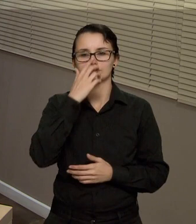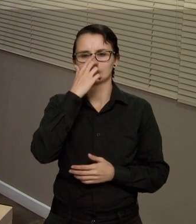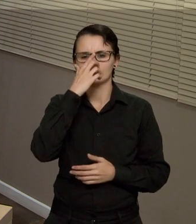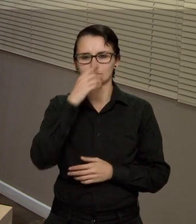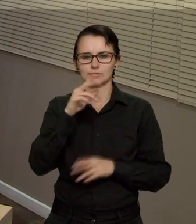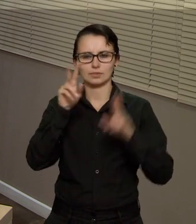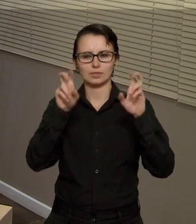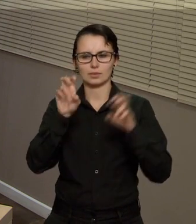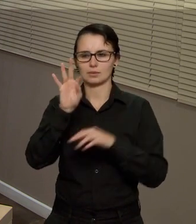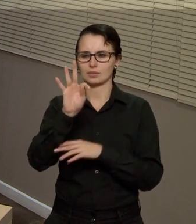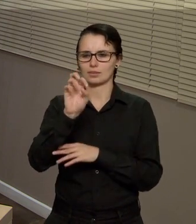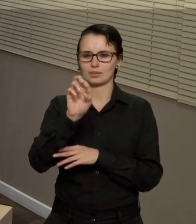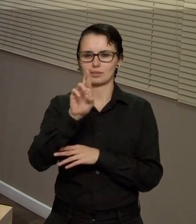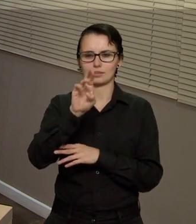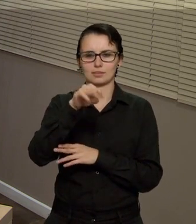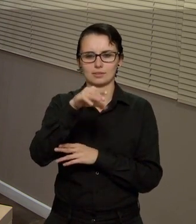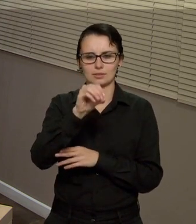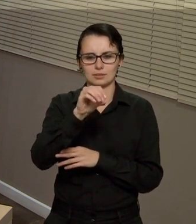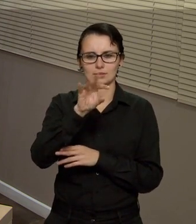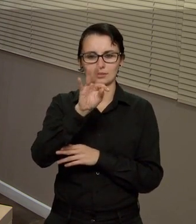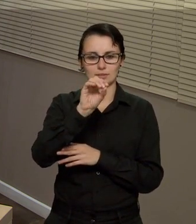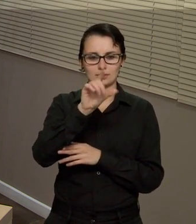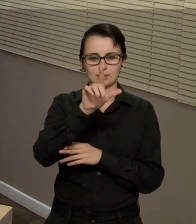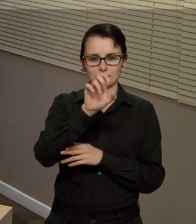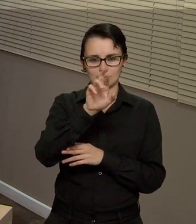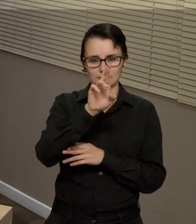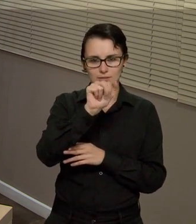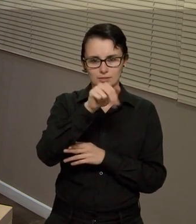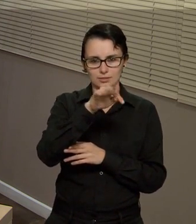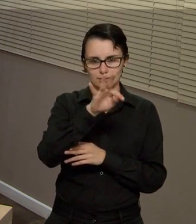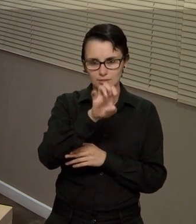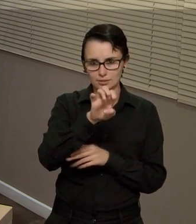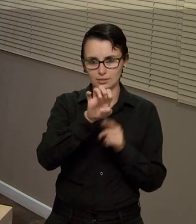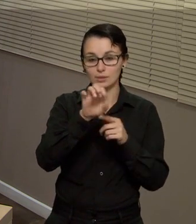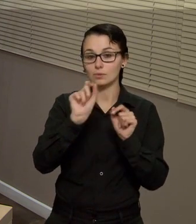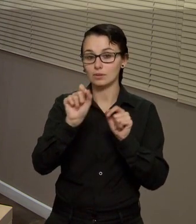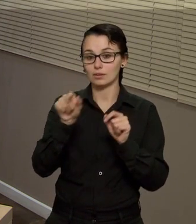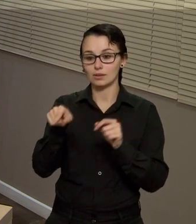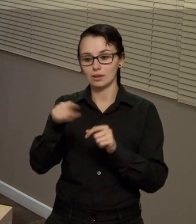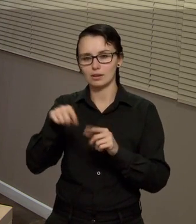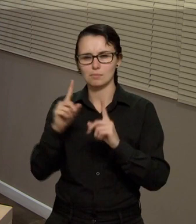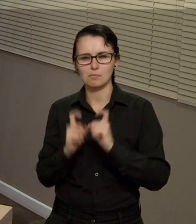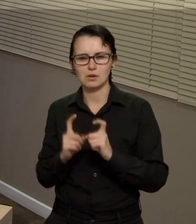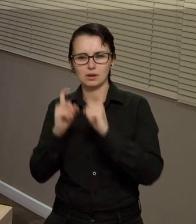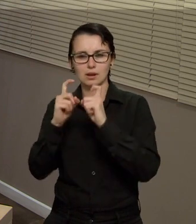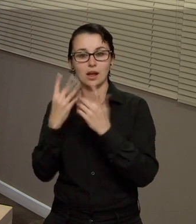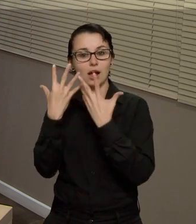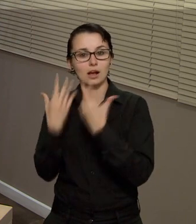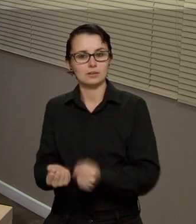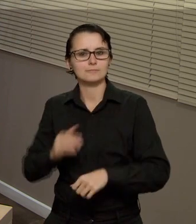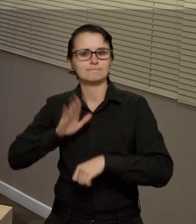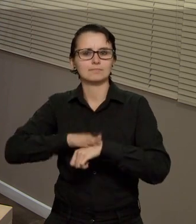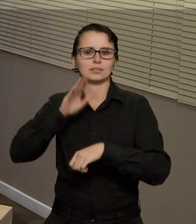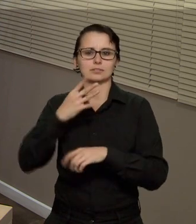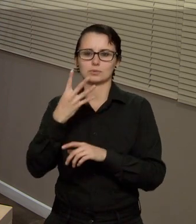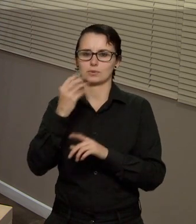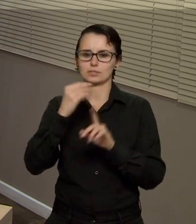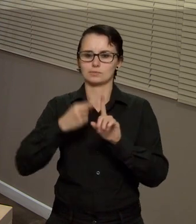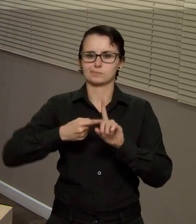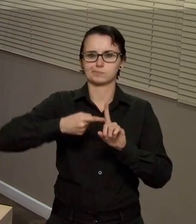termo termotolerante se refere aos coliformes que toleram temperaturas acima de 40